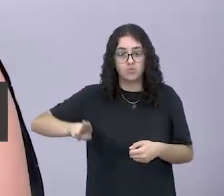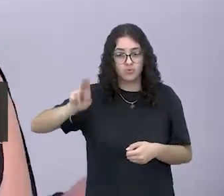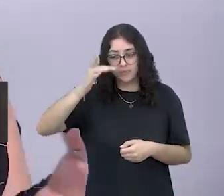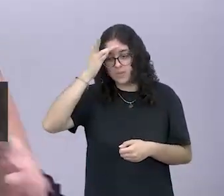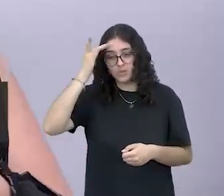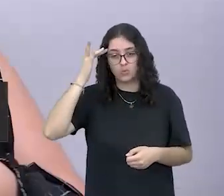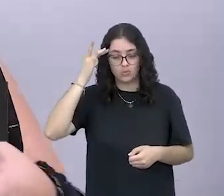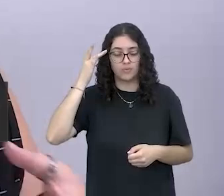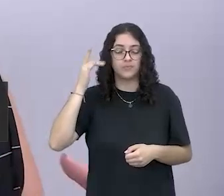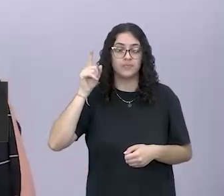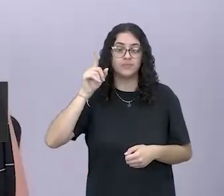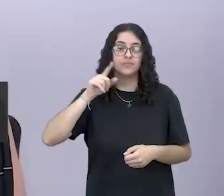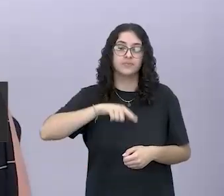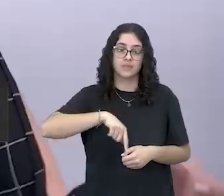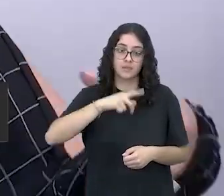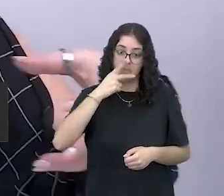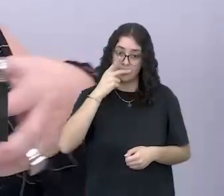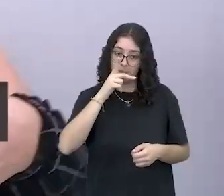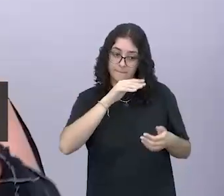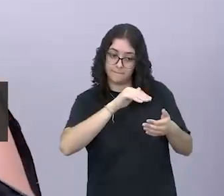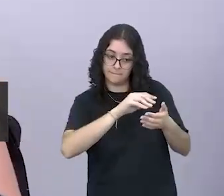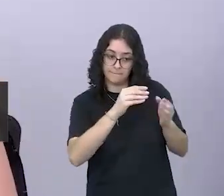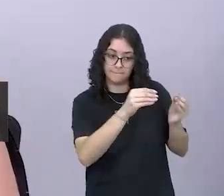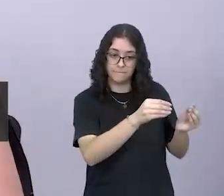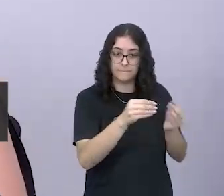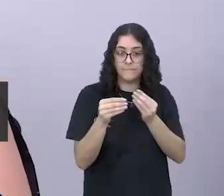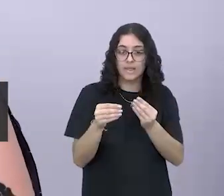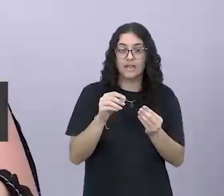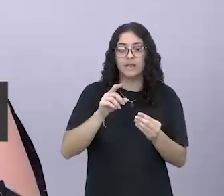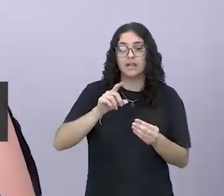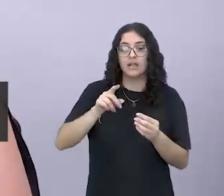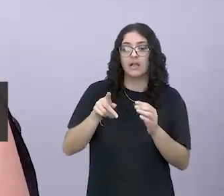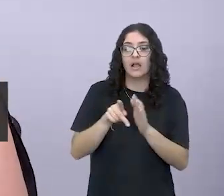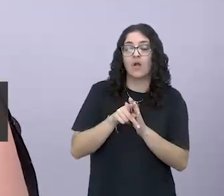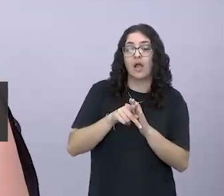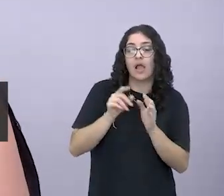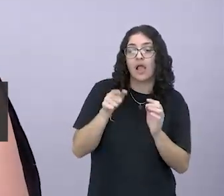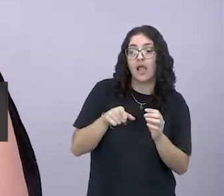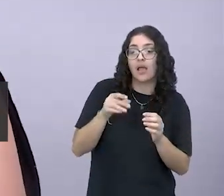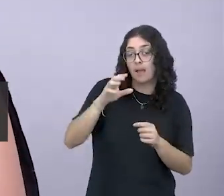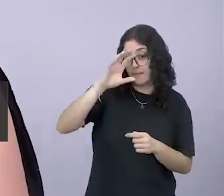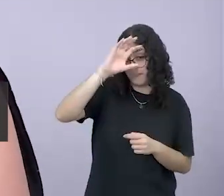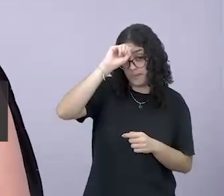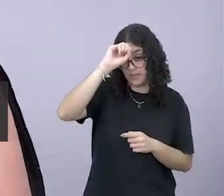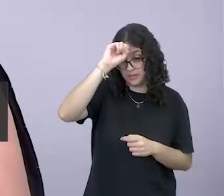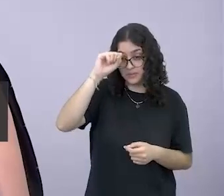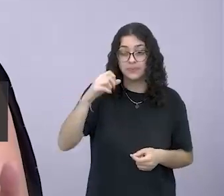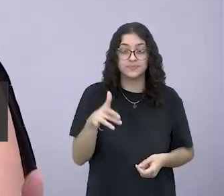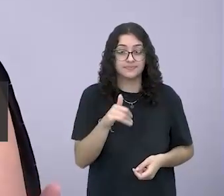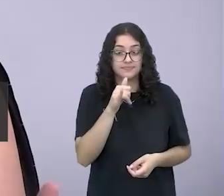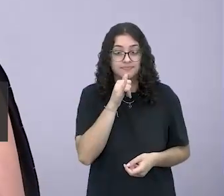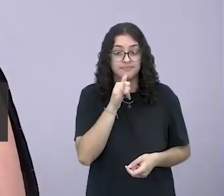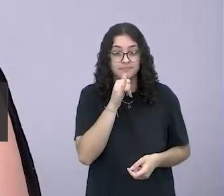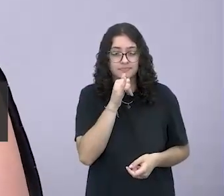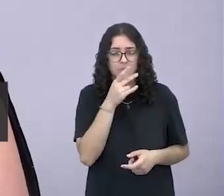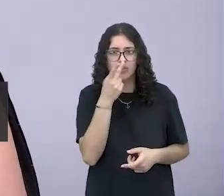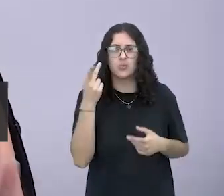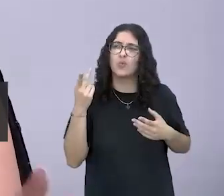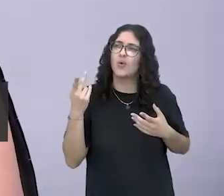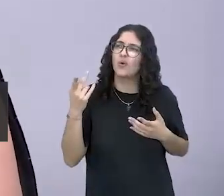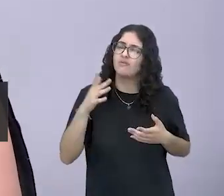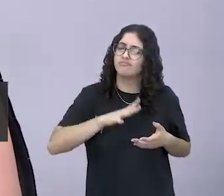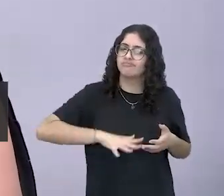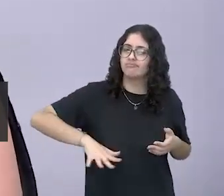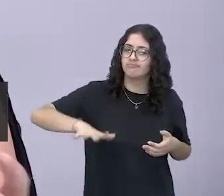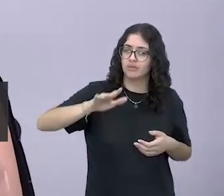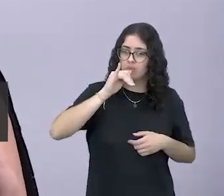pessoas. Foi retirado daí e aí veio para parte da aprendizagem, né? Então, pensando na questão de um todo. Na questão